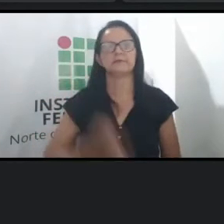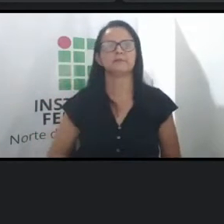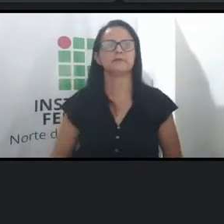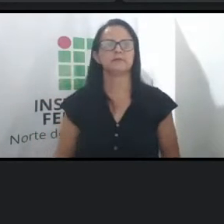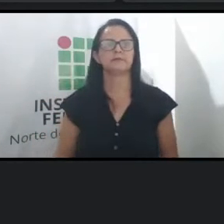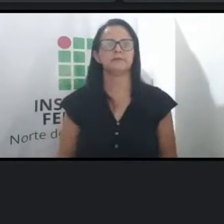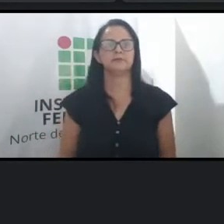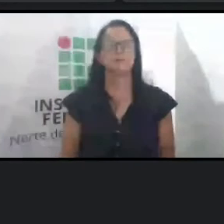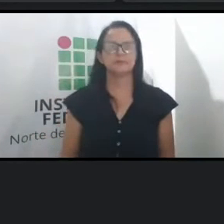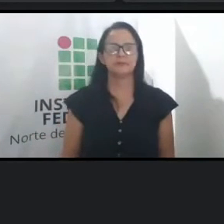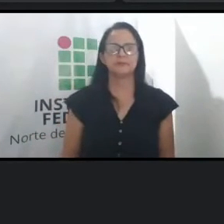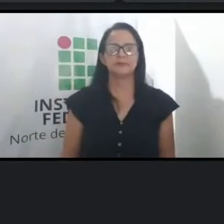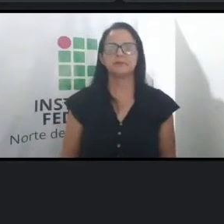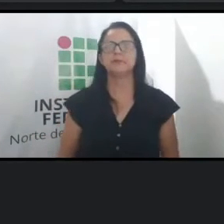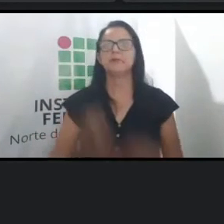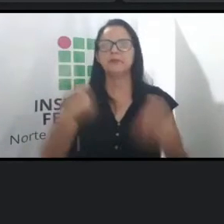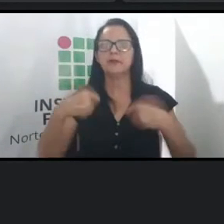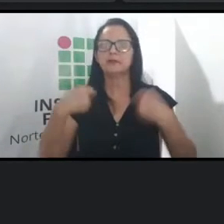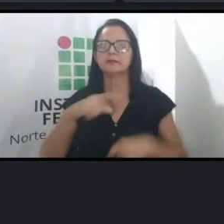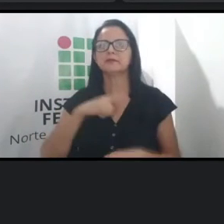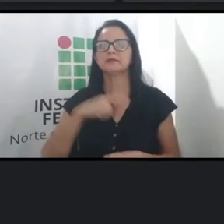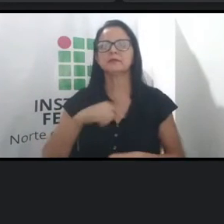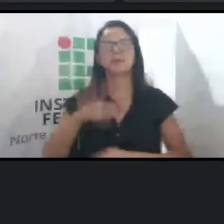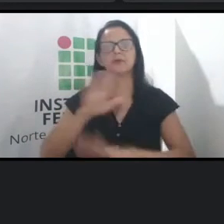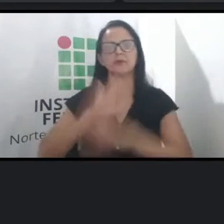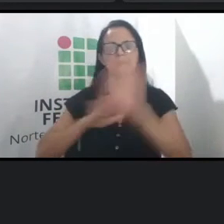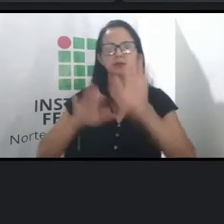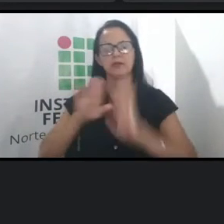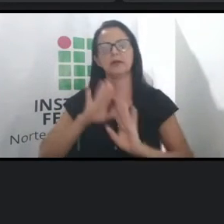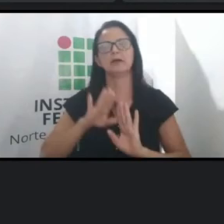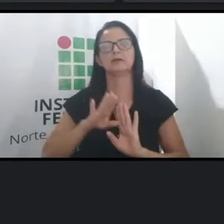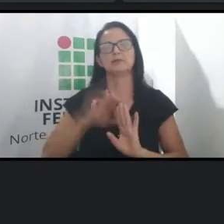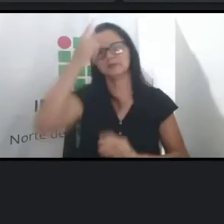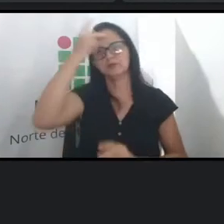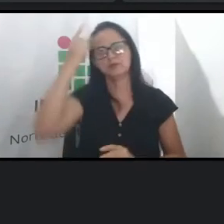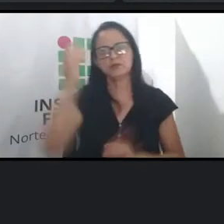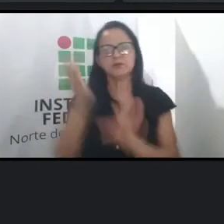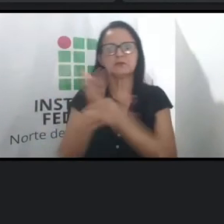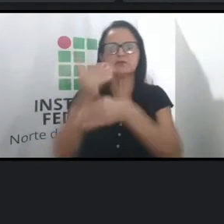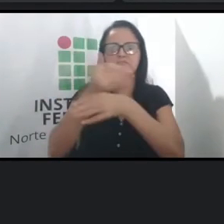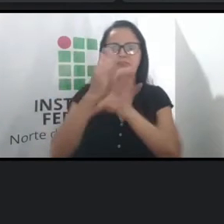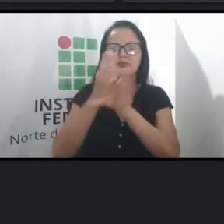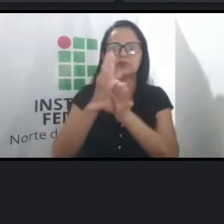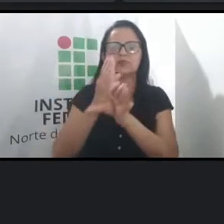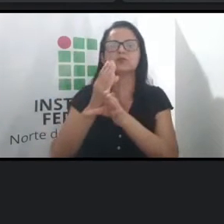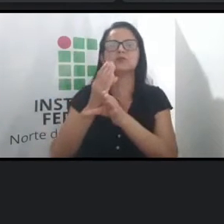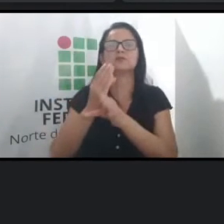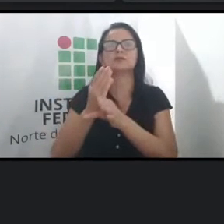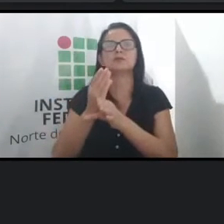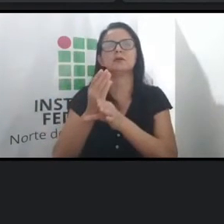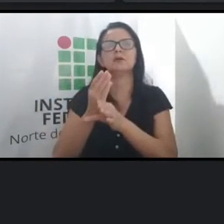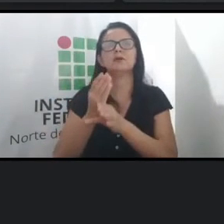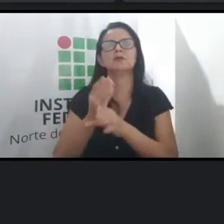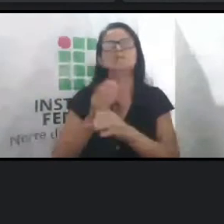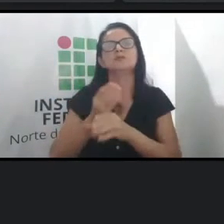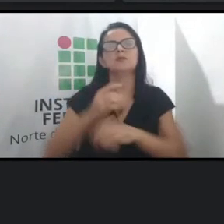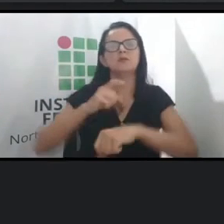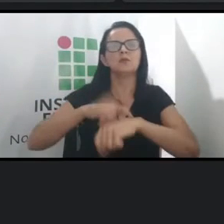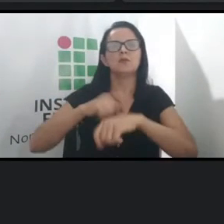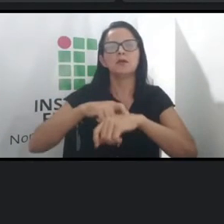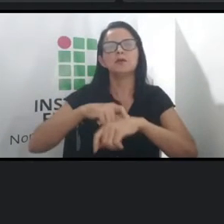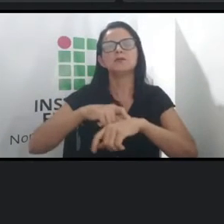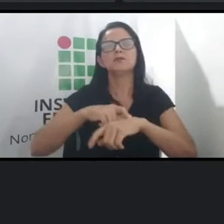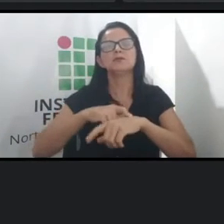Devemos tomar cuidado, pessoal da construção, não só da construção civil, mas qualquer outra área, manusear materiais